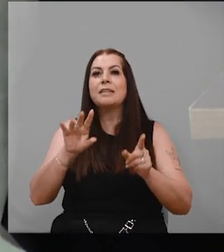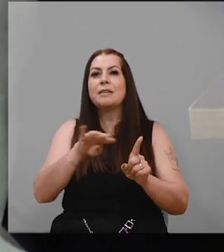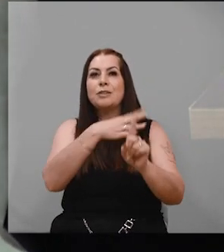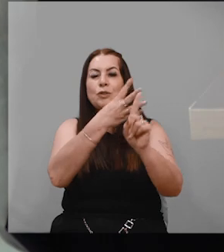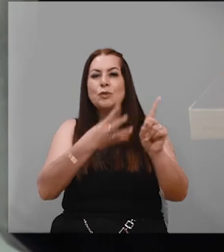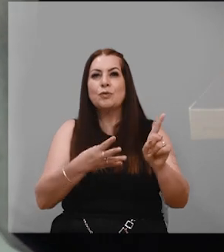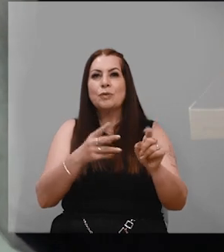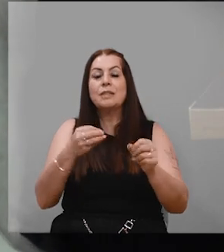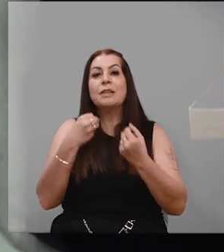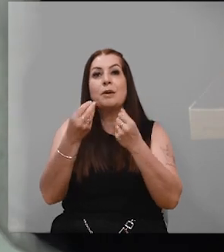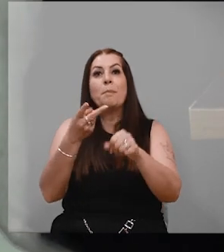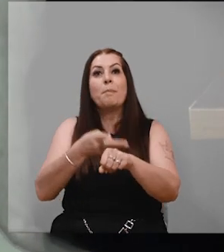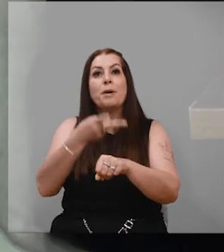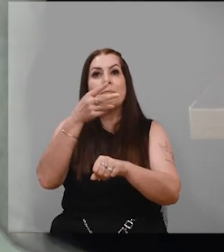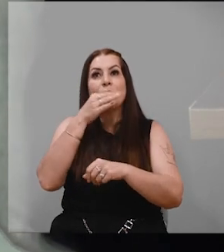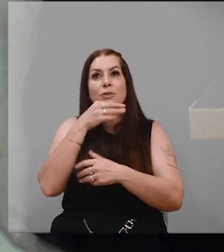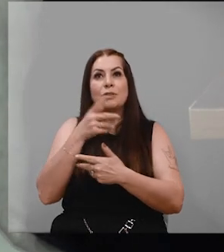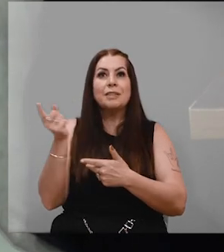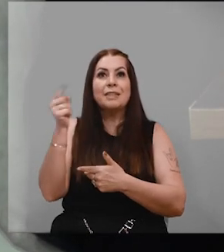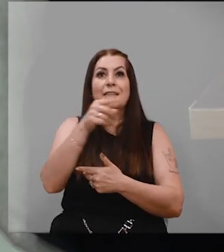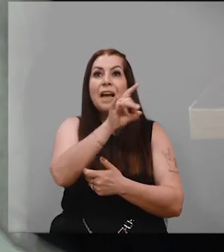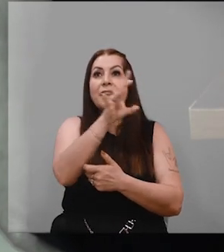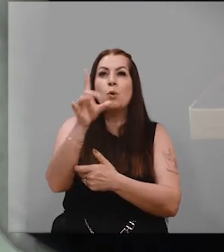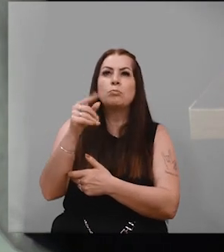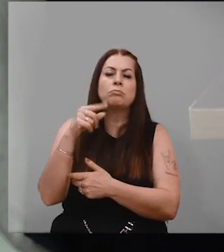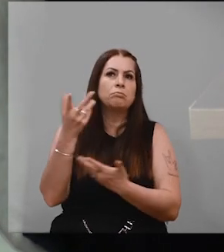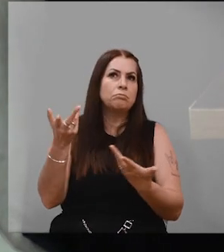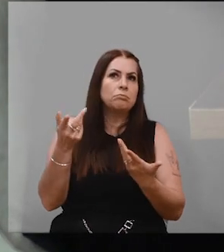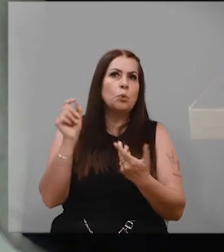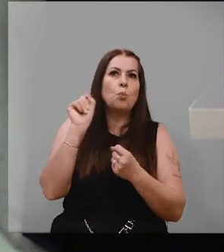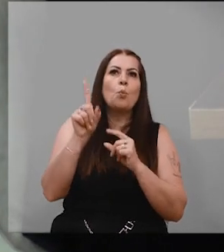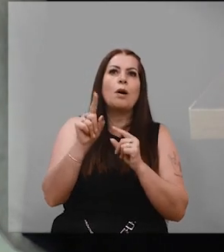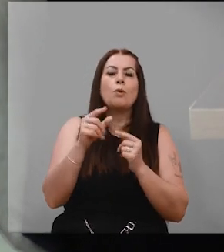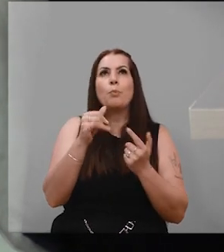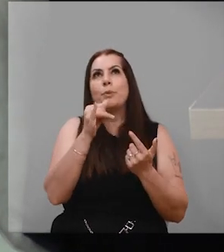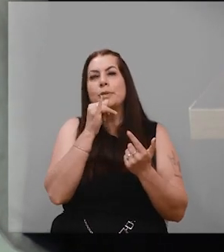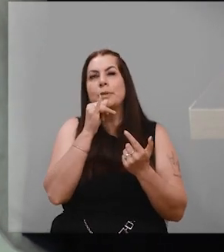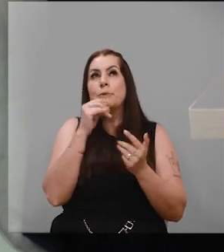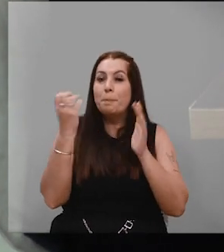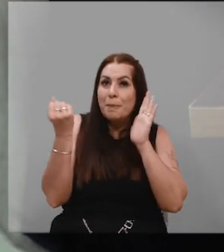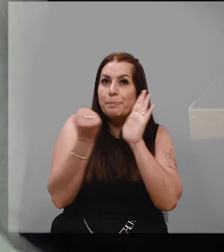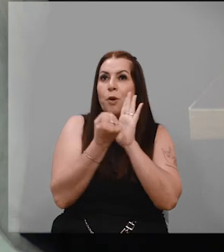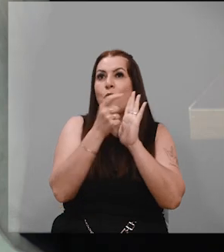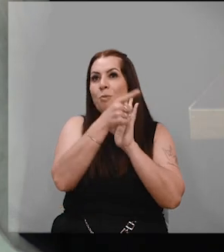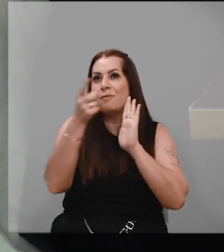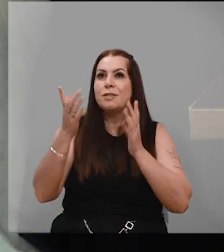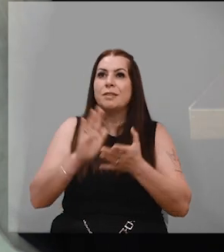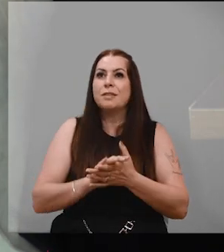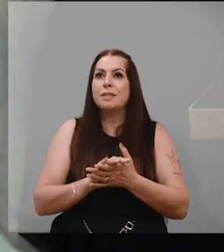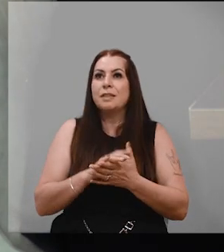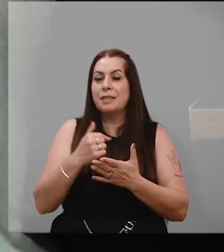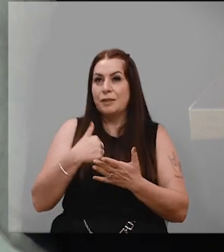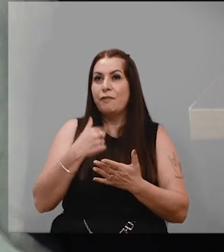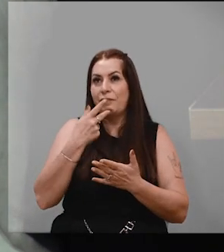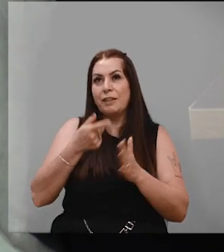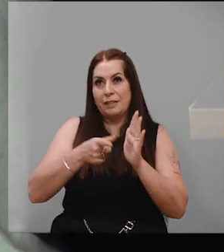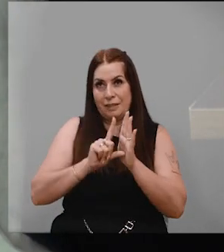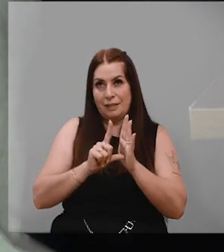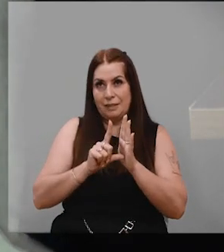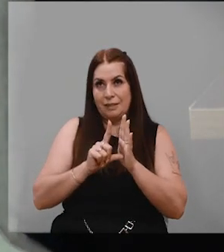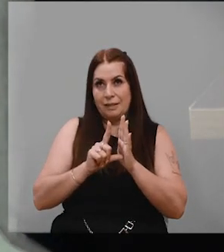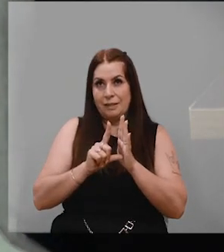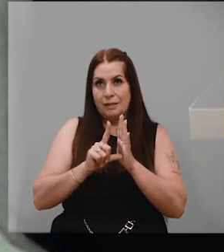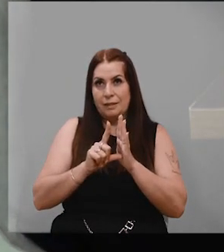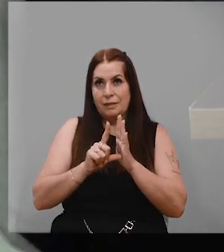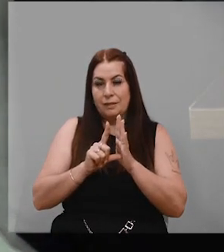de prêmios Caxias. Eu quero que cada um traga aqui qual que foi, por exemplo, o que mais marcou para vocês. Eu falei anteriormente do CAN,